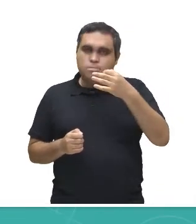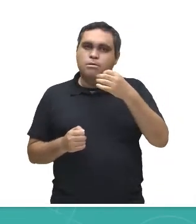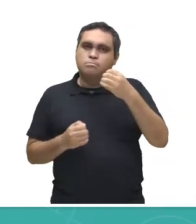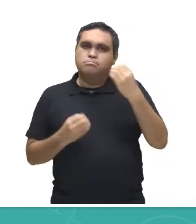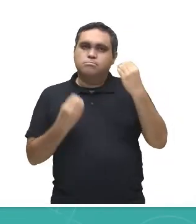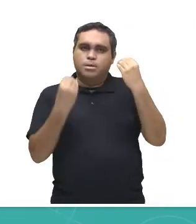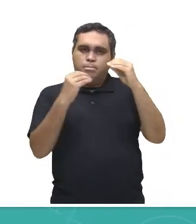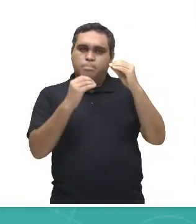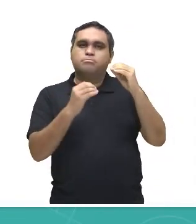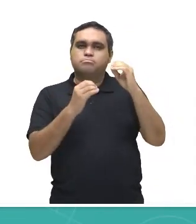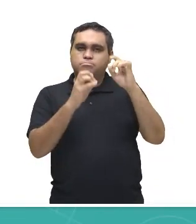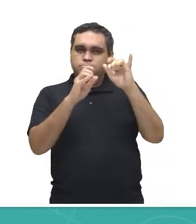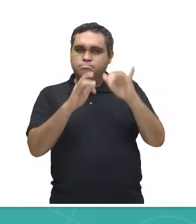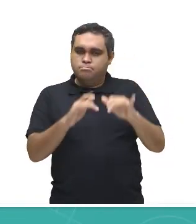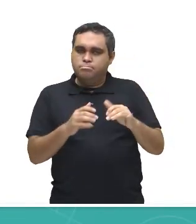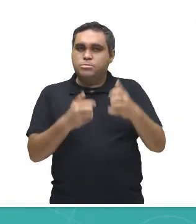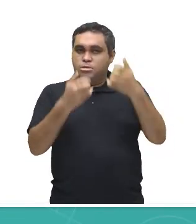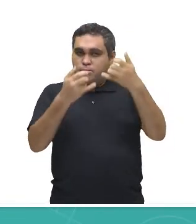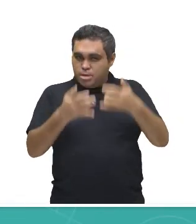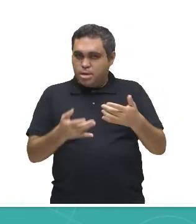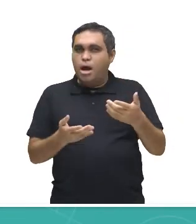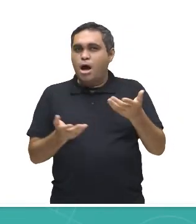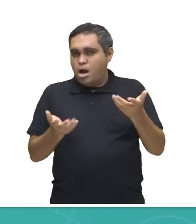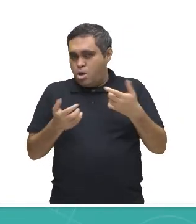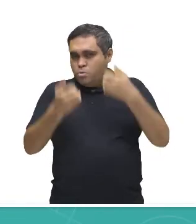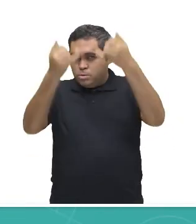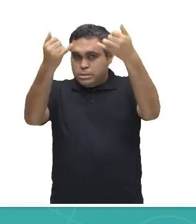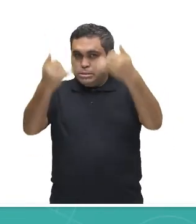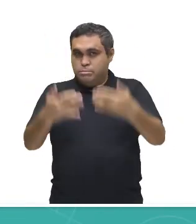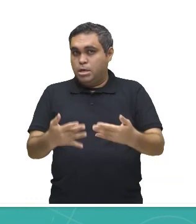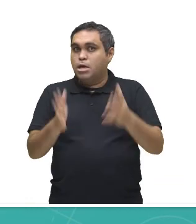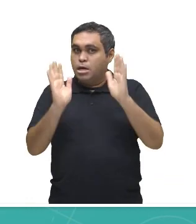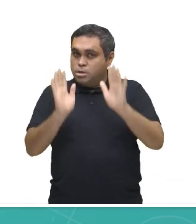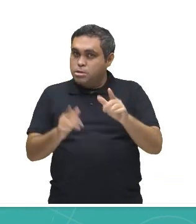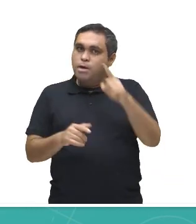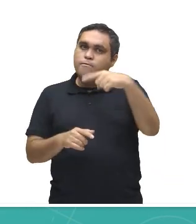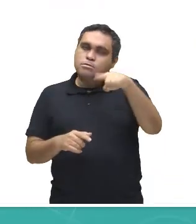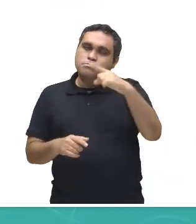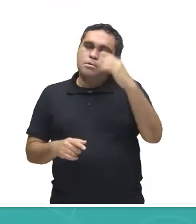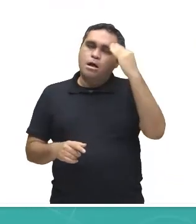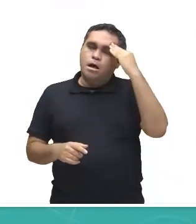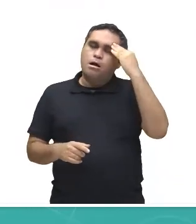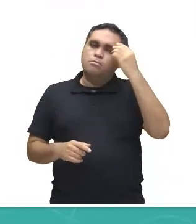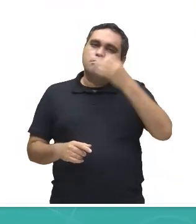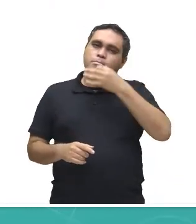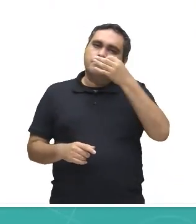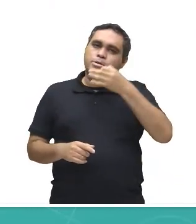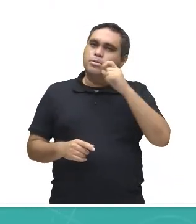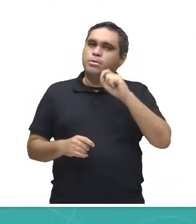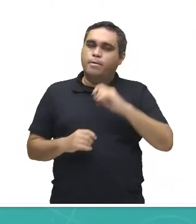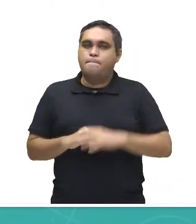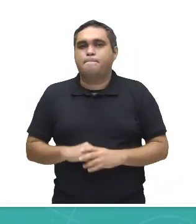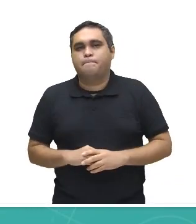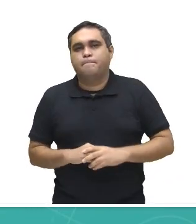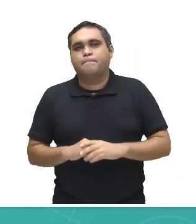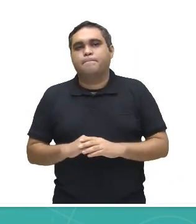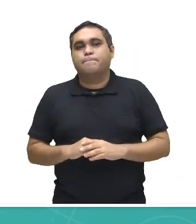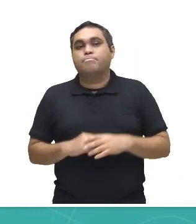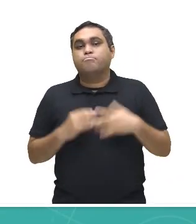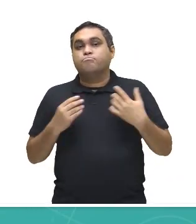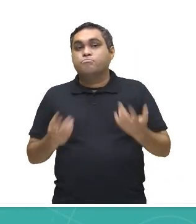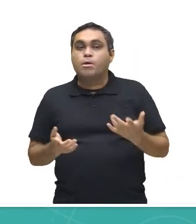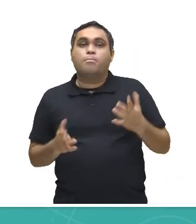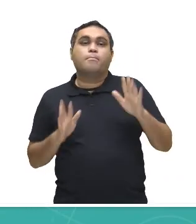ia explicar de acordo com a sua opinião. Mas o que, que a gente esperava que a sua